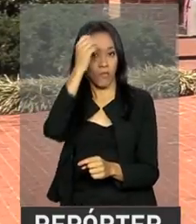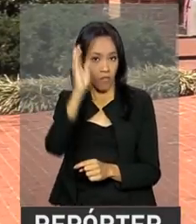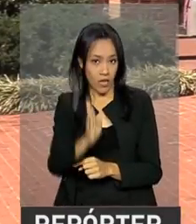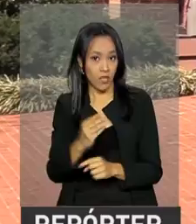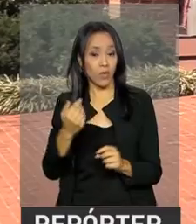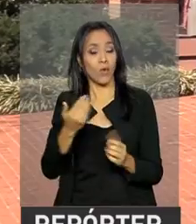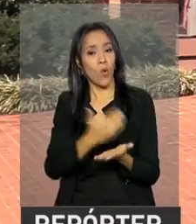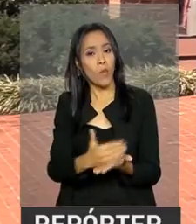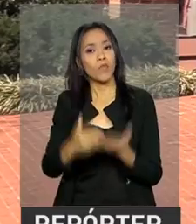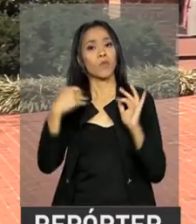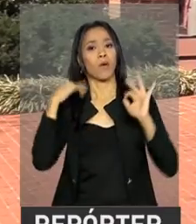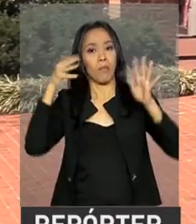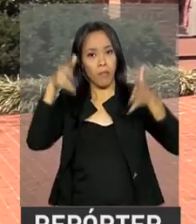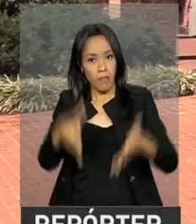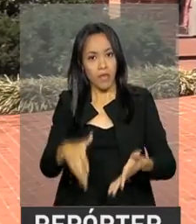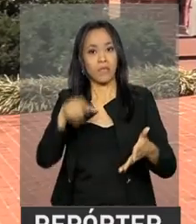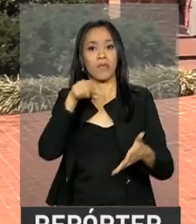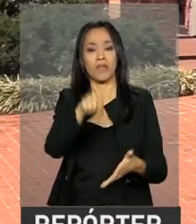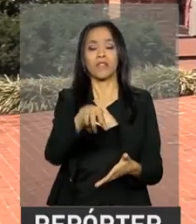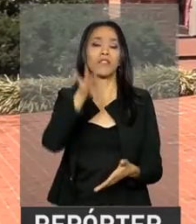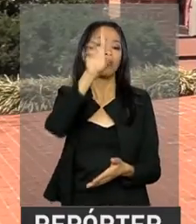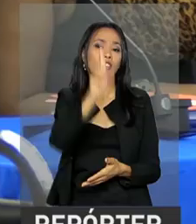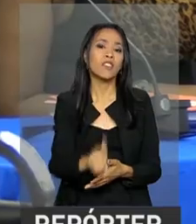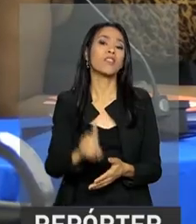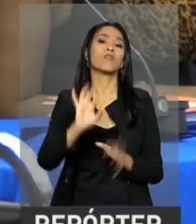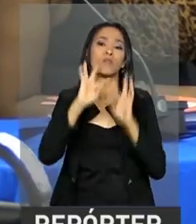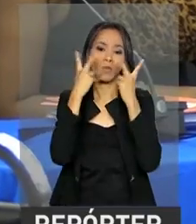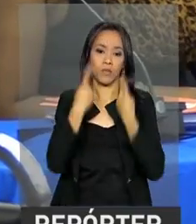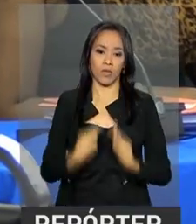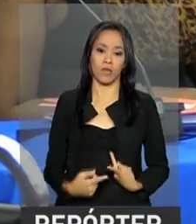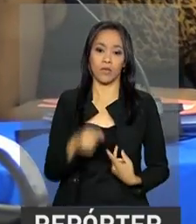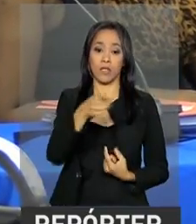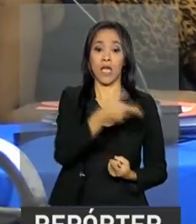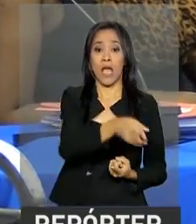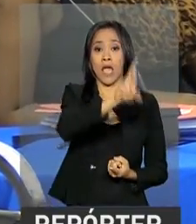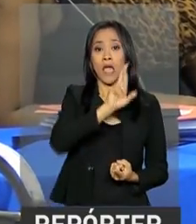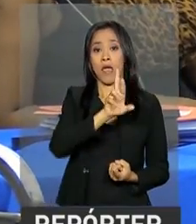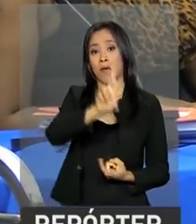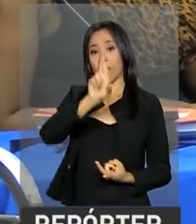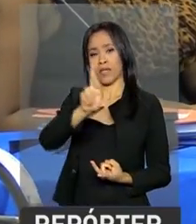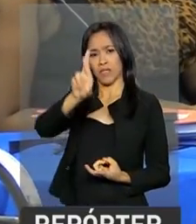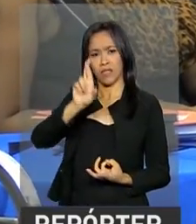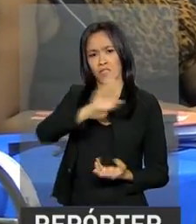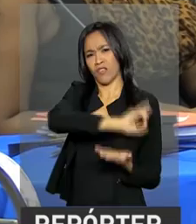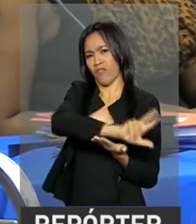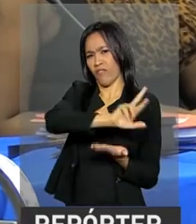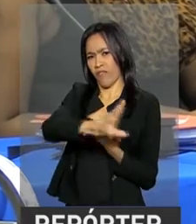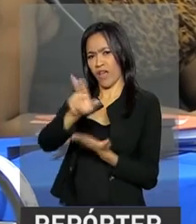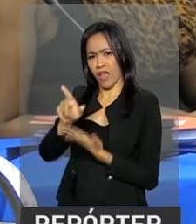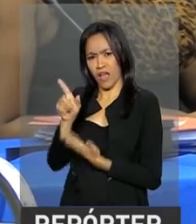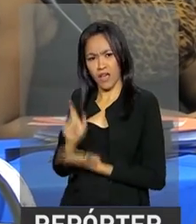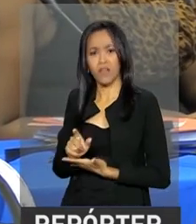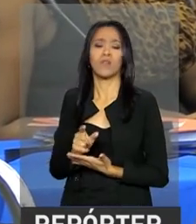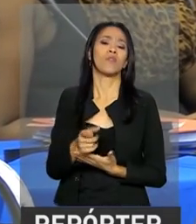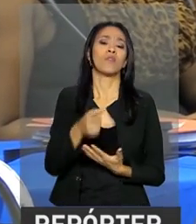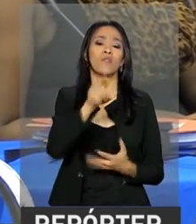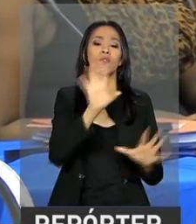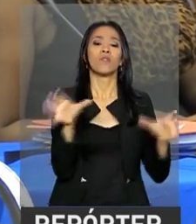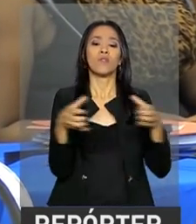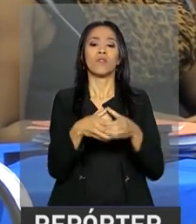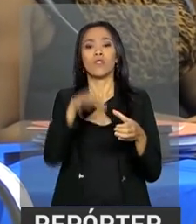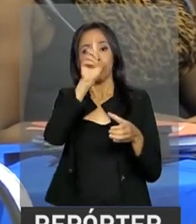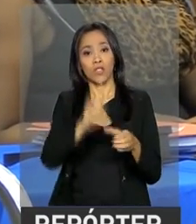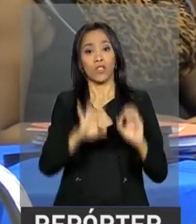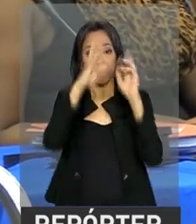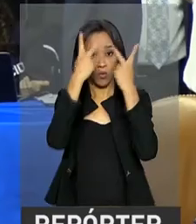ativamente do Sistema Interamericano de Direitos Humanos. Representantes de diversos órgãos de direitos humanos do governo brasileiro